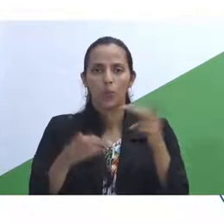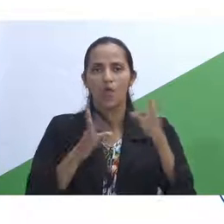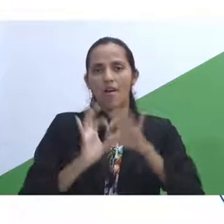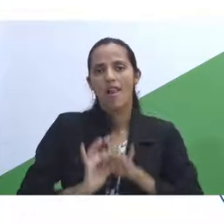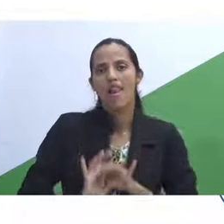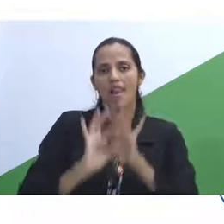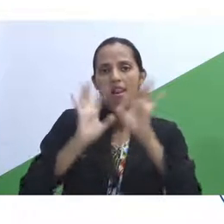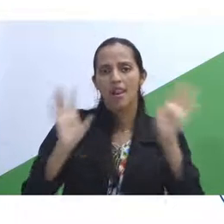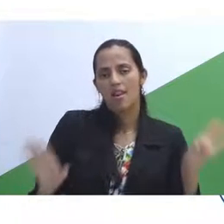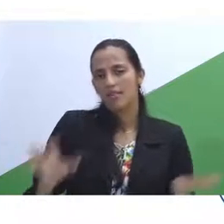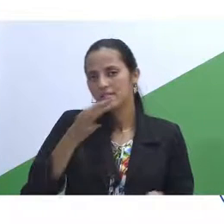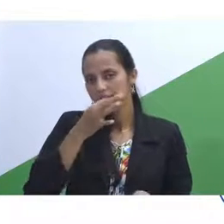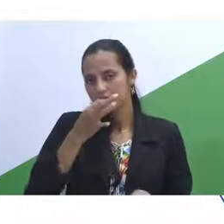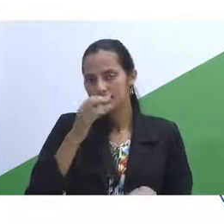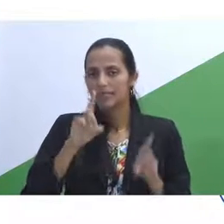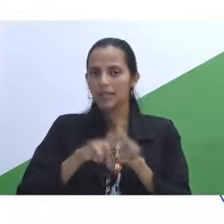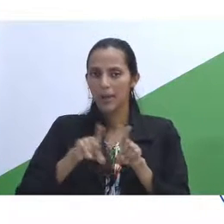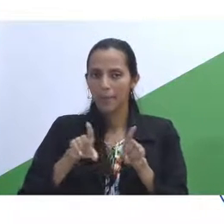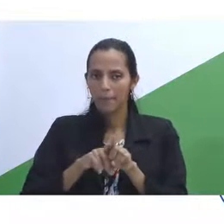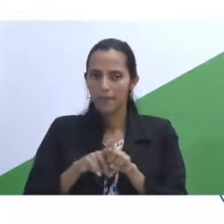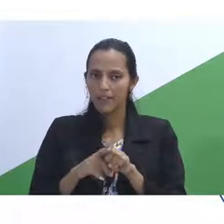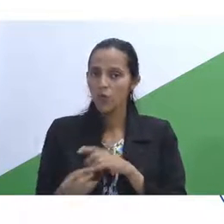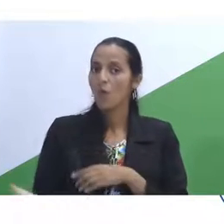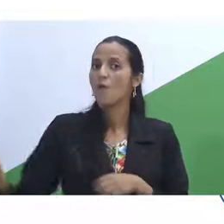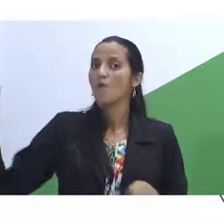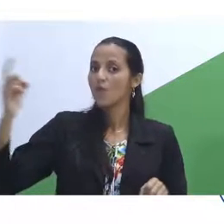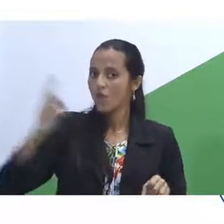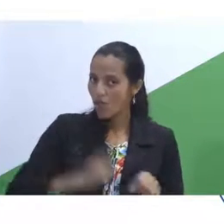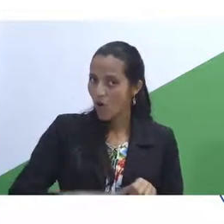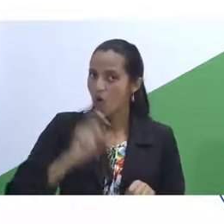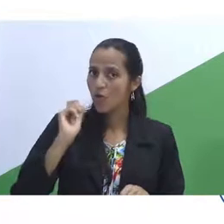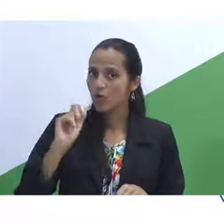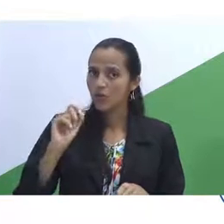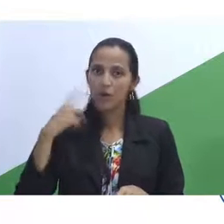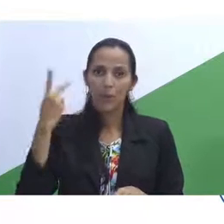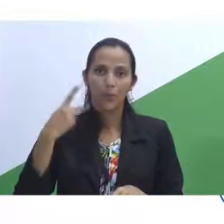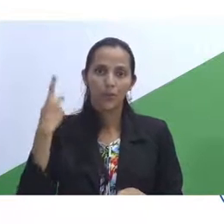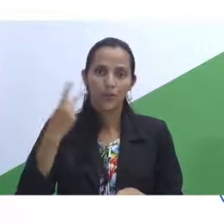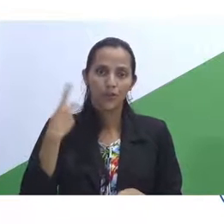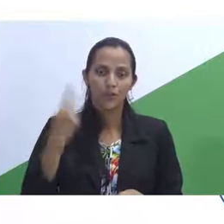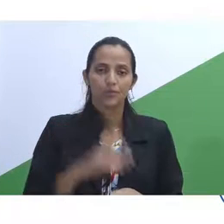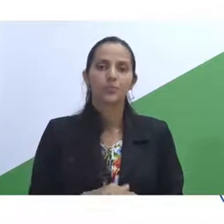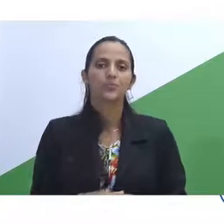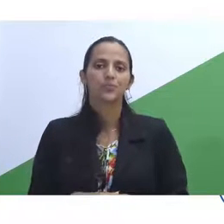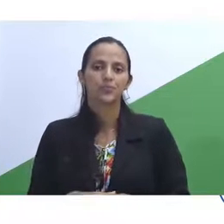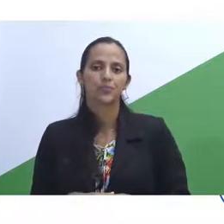então, dos partidos políticos, volta, então, os partidos políticos, pode mostrar aí a próxima?